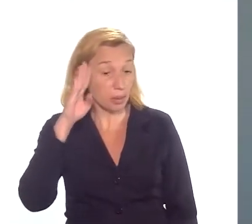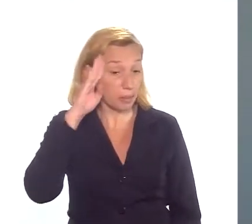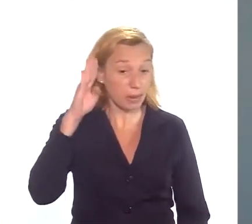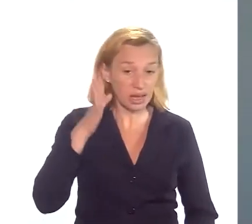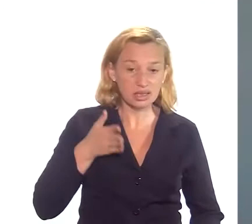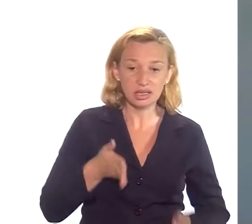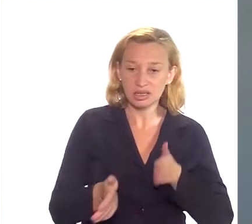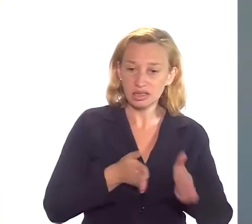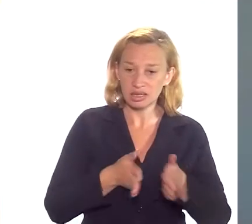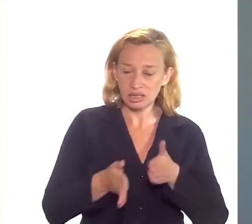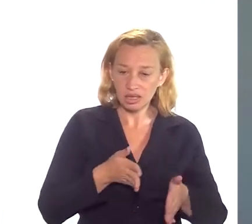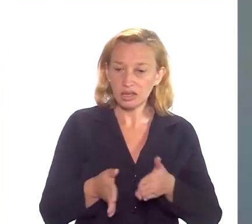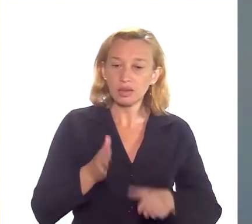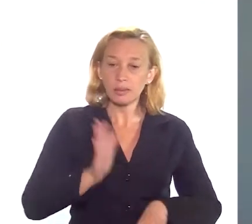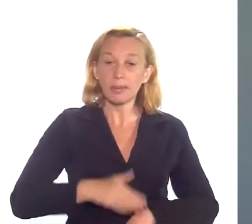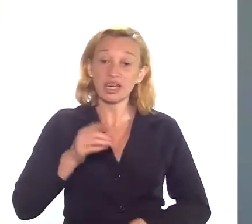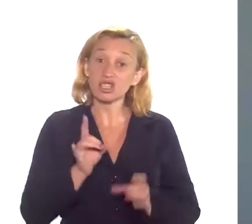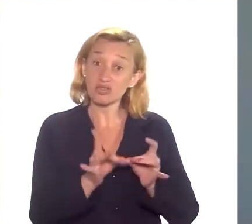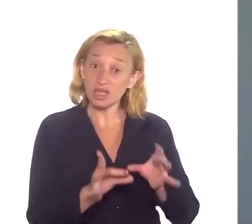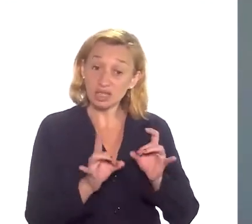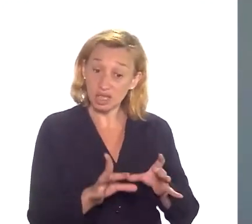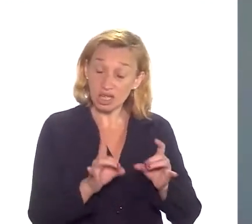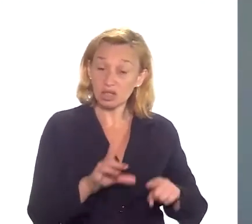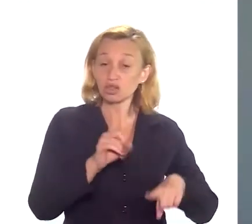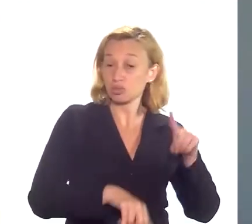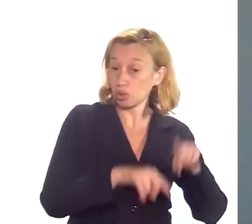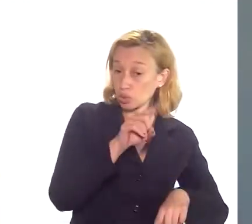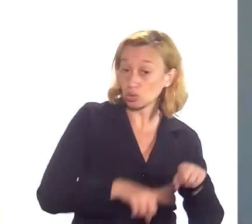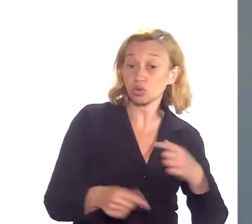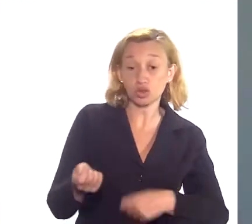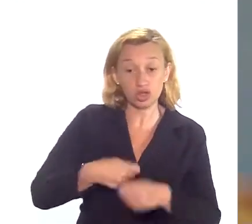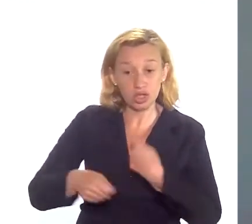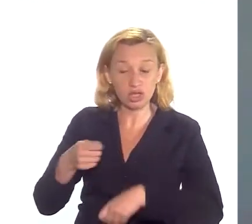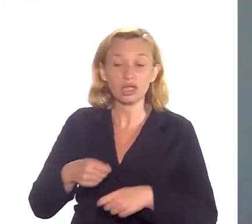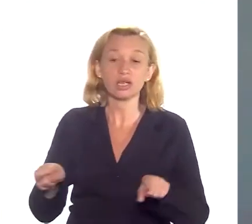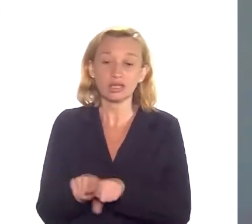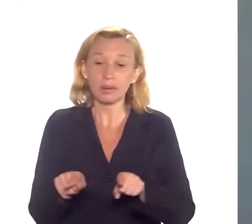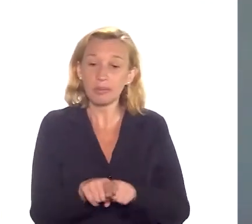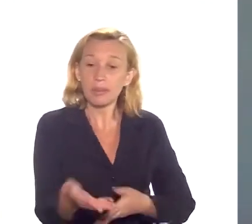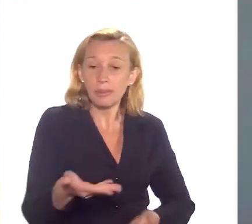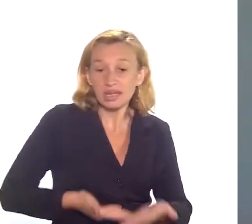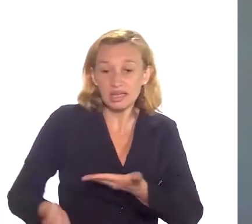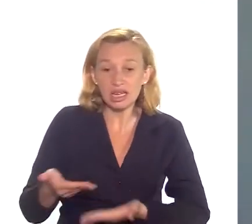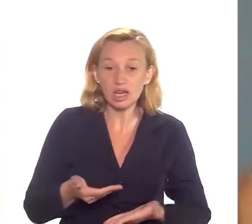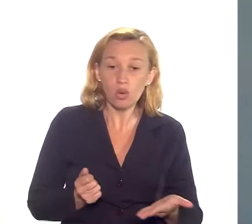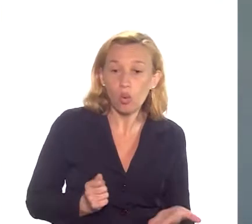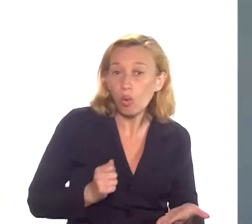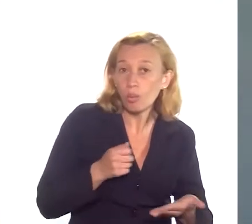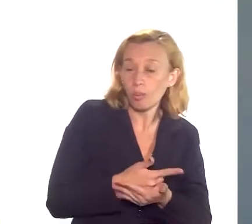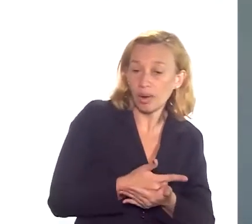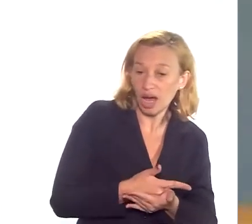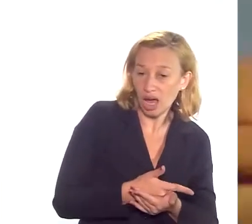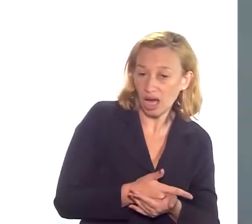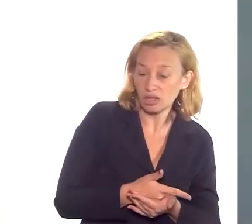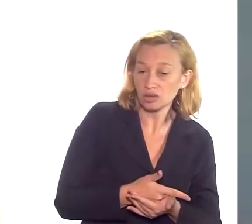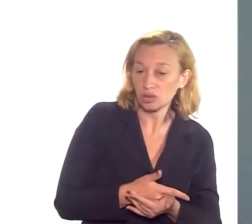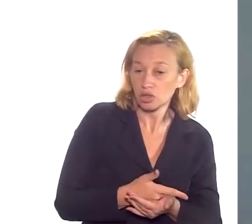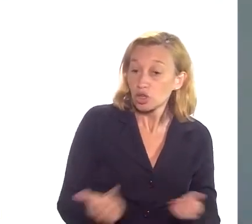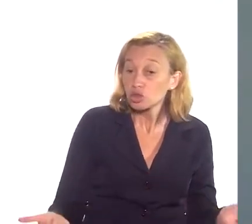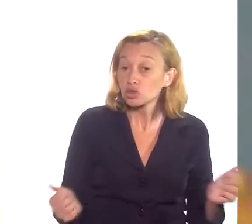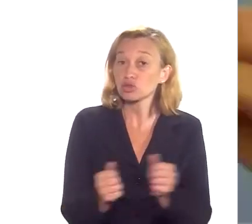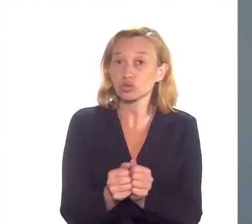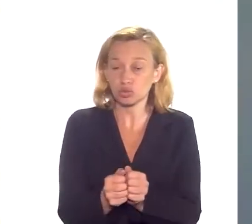mais acessada por elas, onde elas mais comercializaram seus produtos, e não só comercializaram, criaram parcerias,